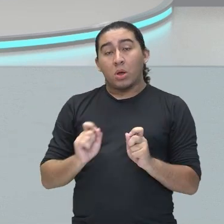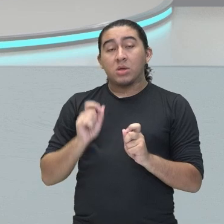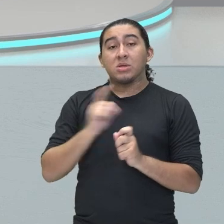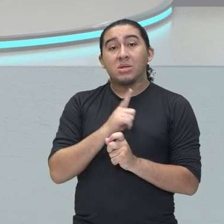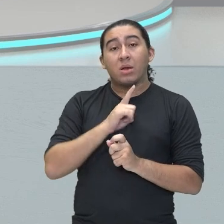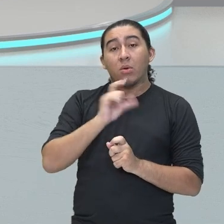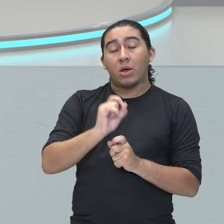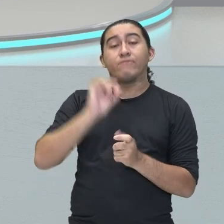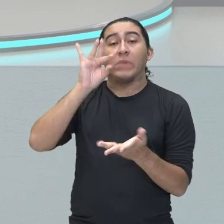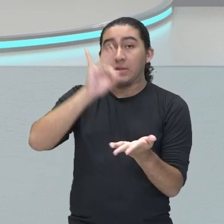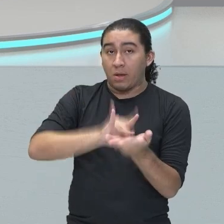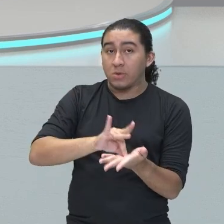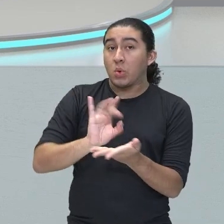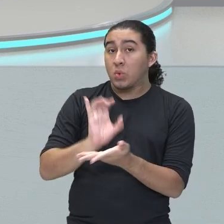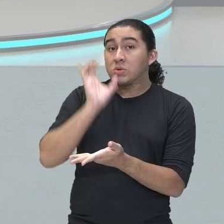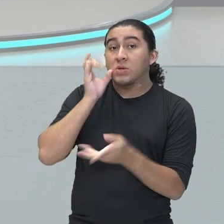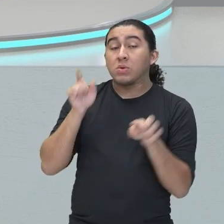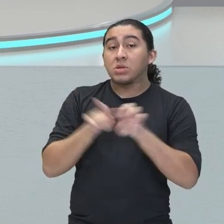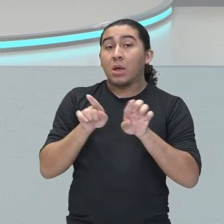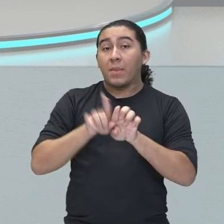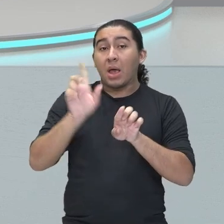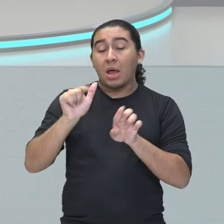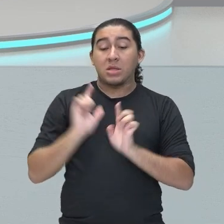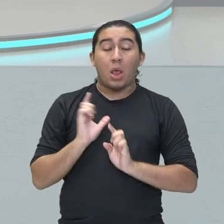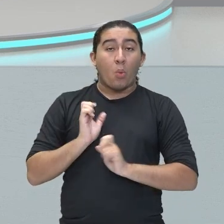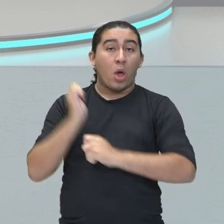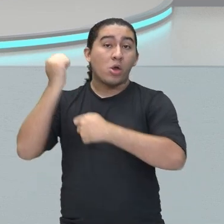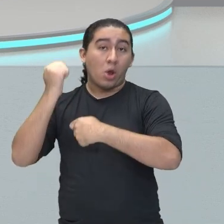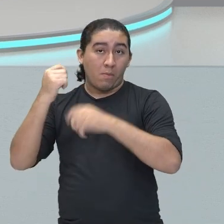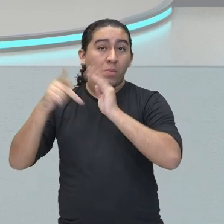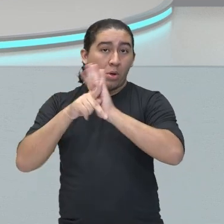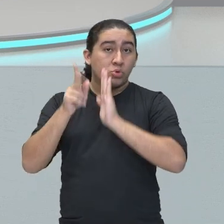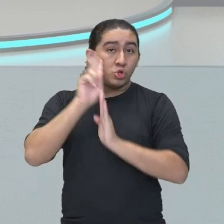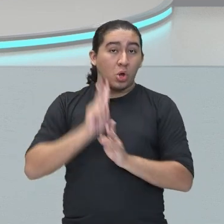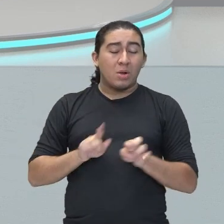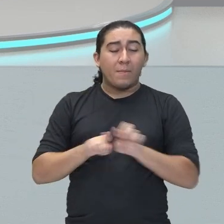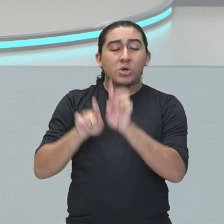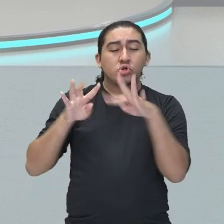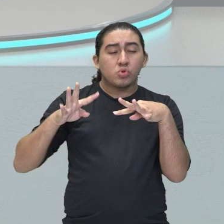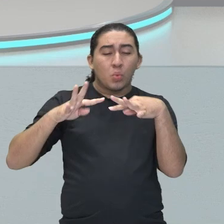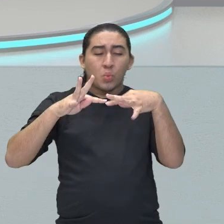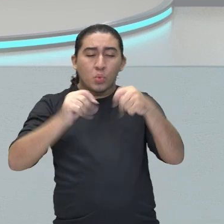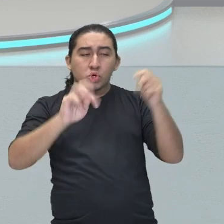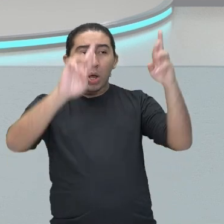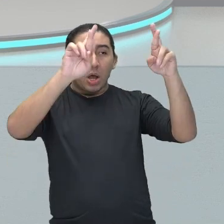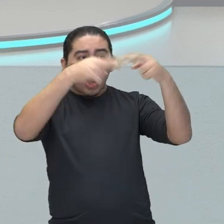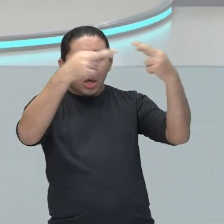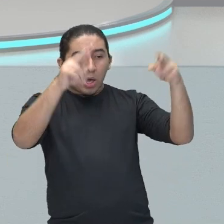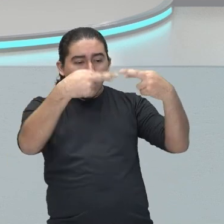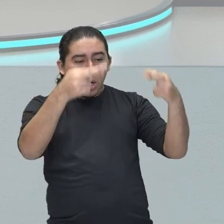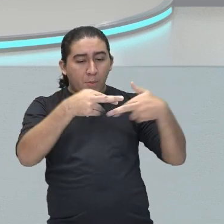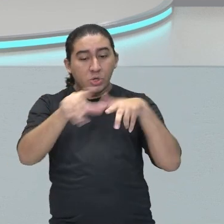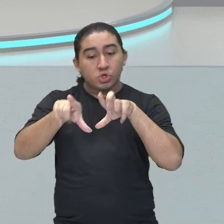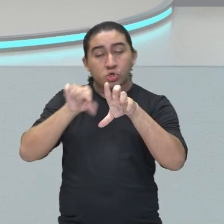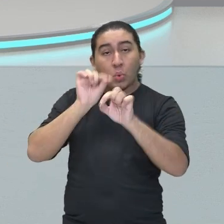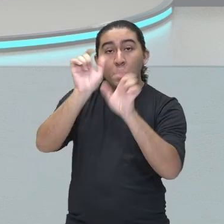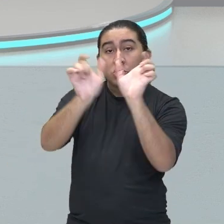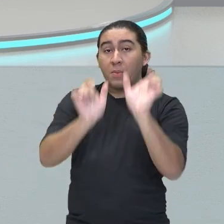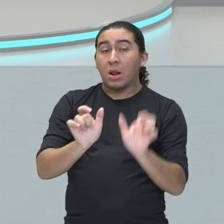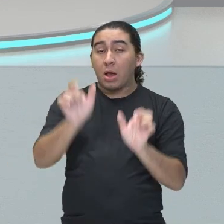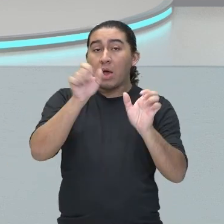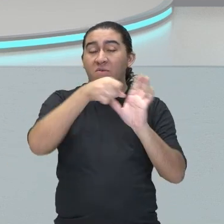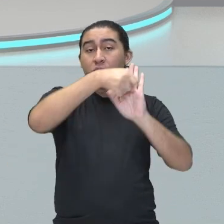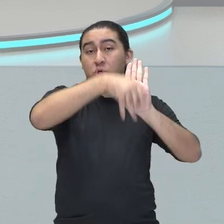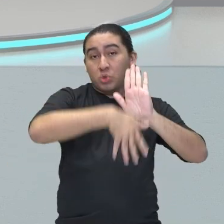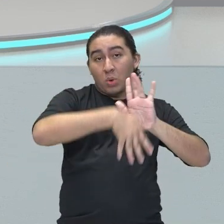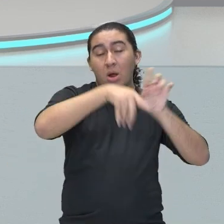cunho verdadeiro, com um herói, mas todo floreado nas figuras de